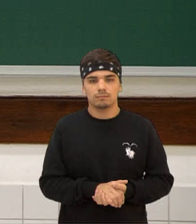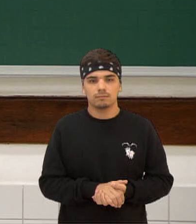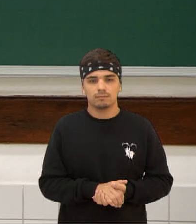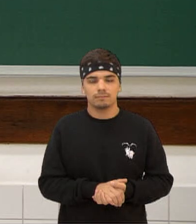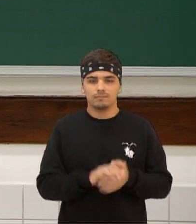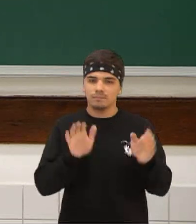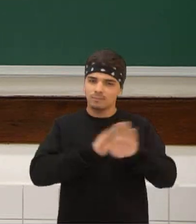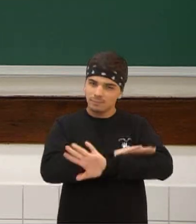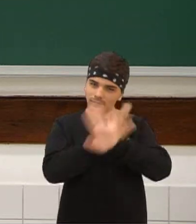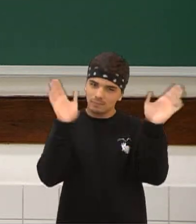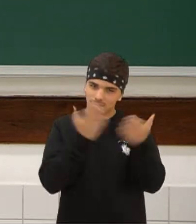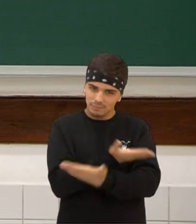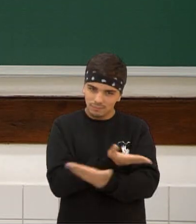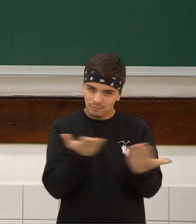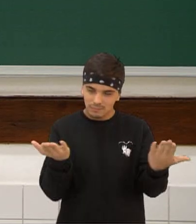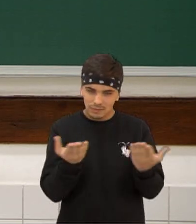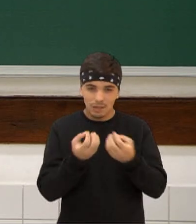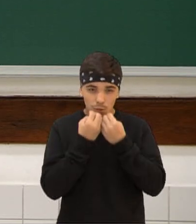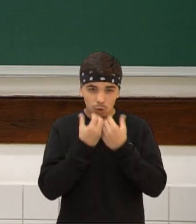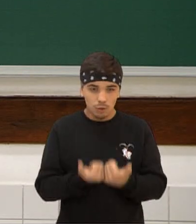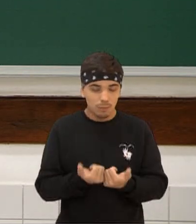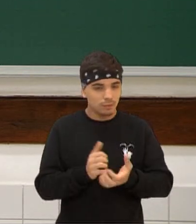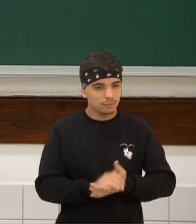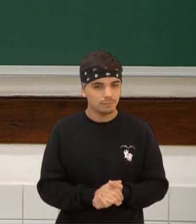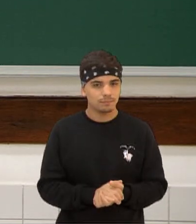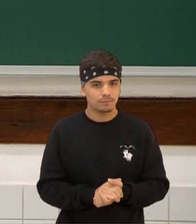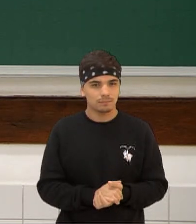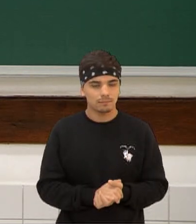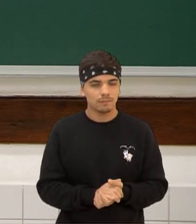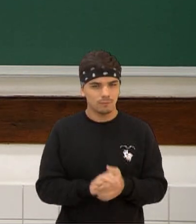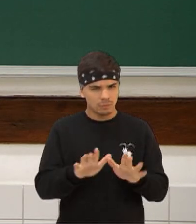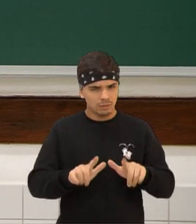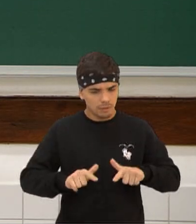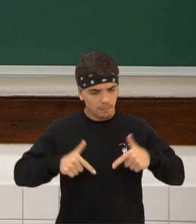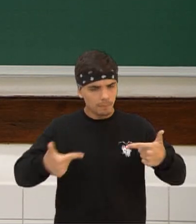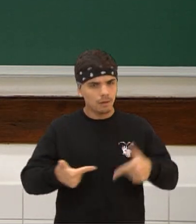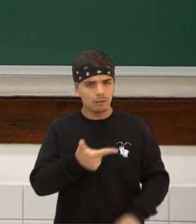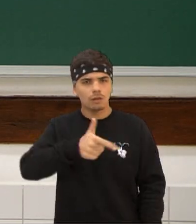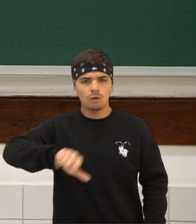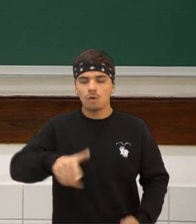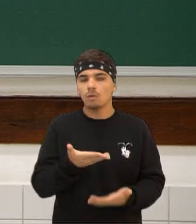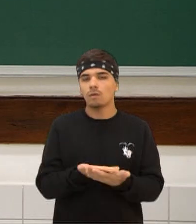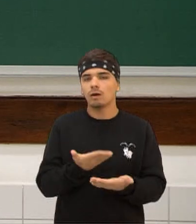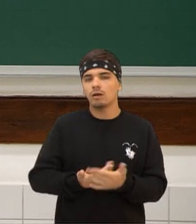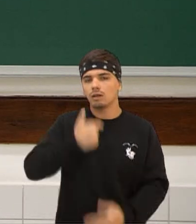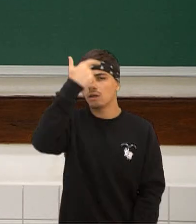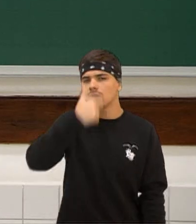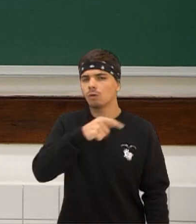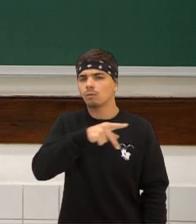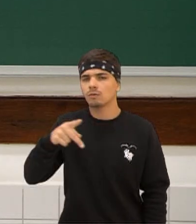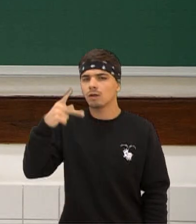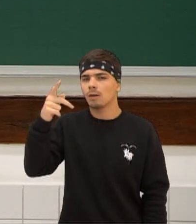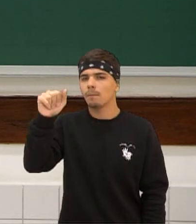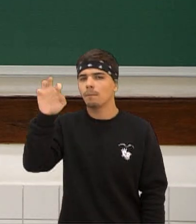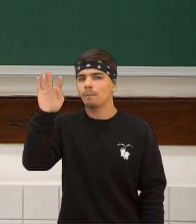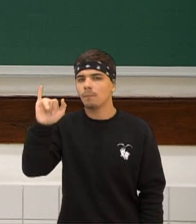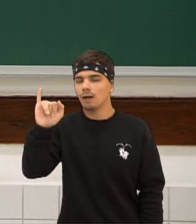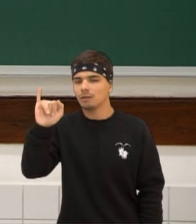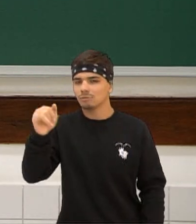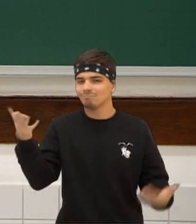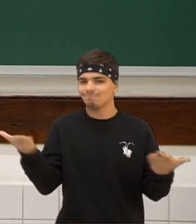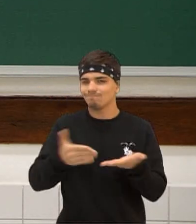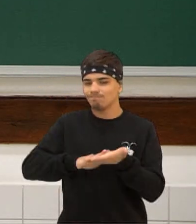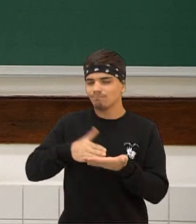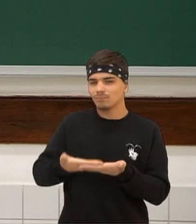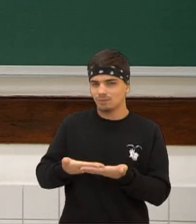hello Ever One daí gente tudo bem com vocês preparados para mais uma aula eu assistir Pati continuo com